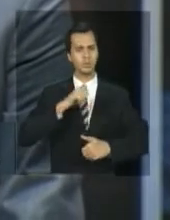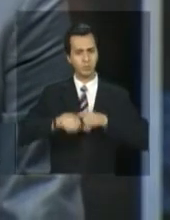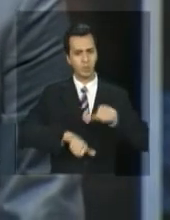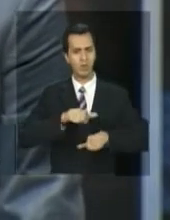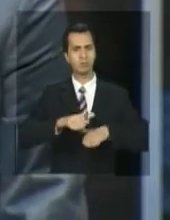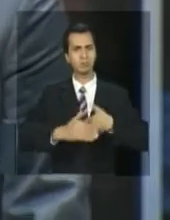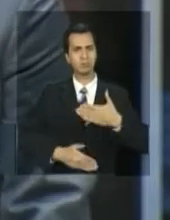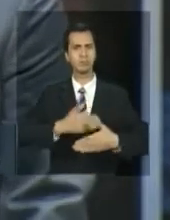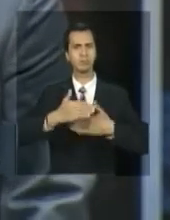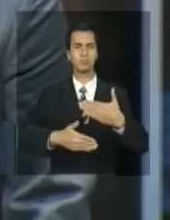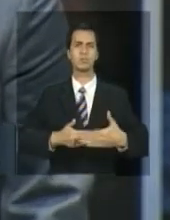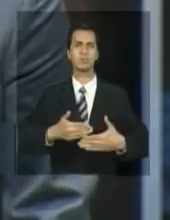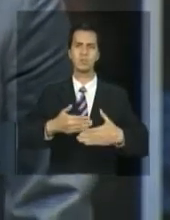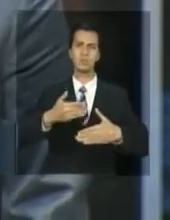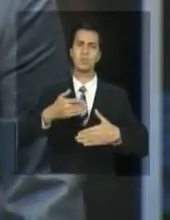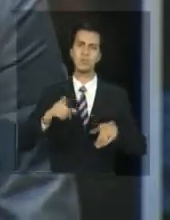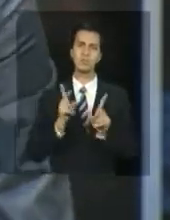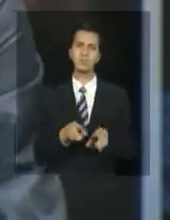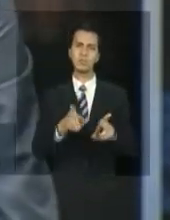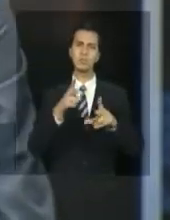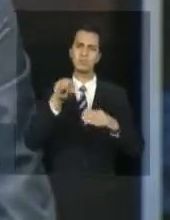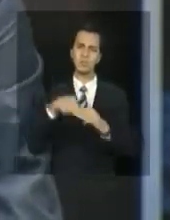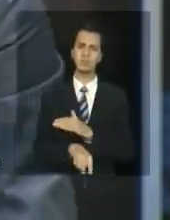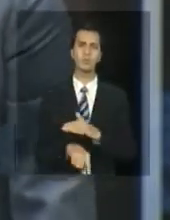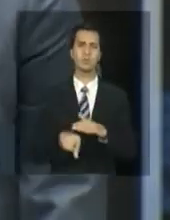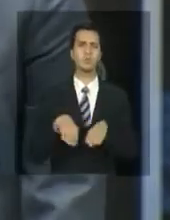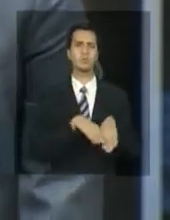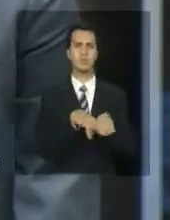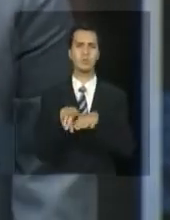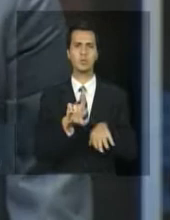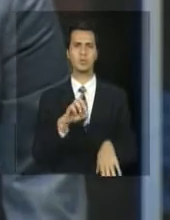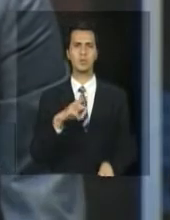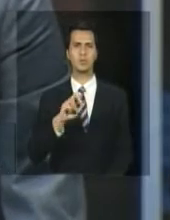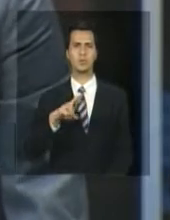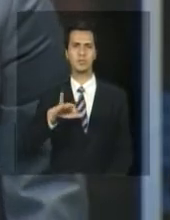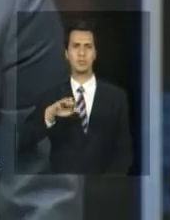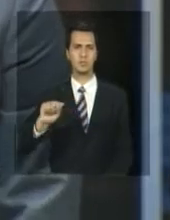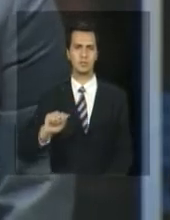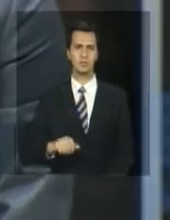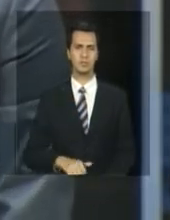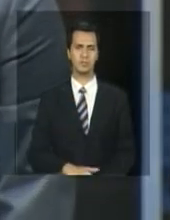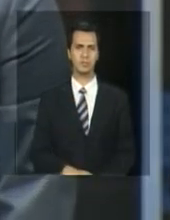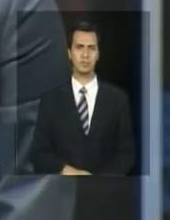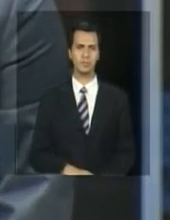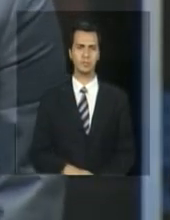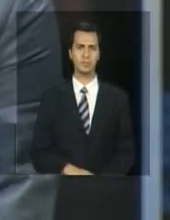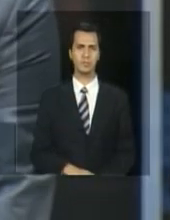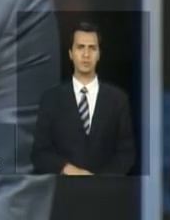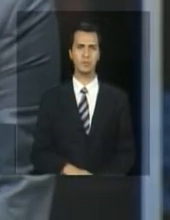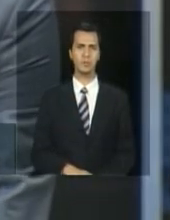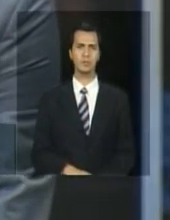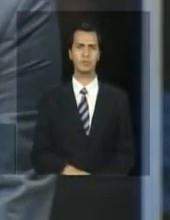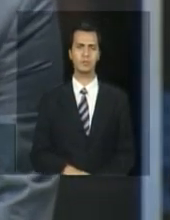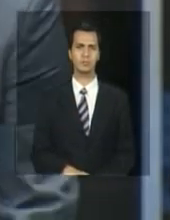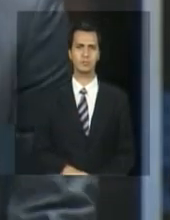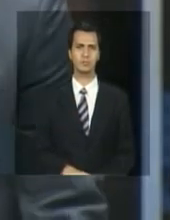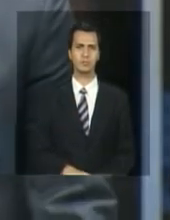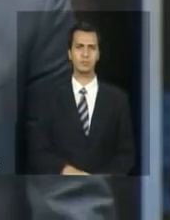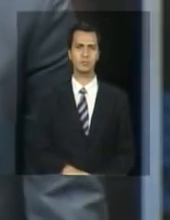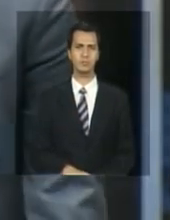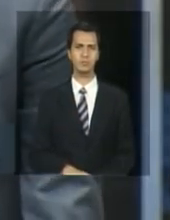e aprofundamento da democracia. No entorno regional, seguirá